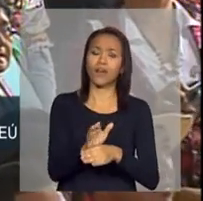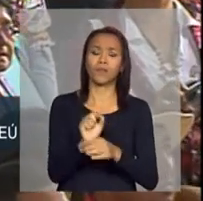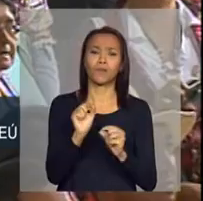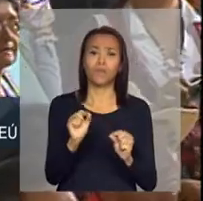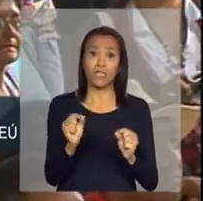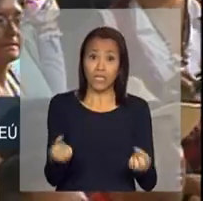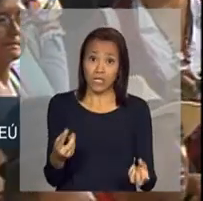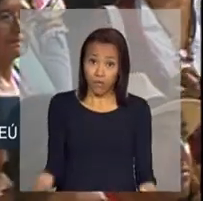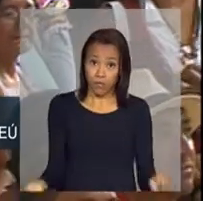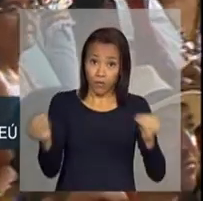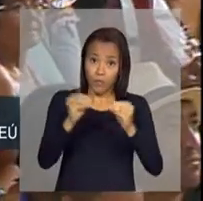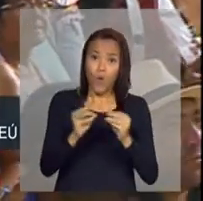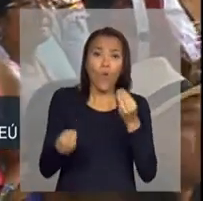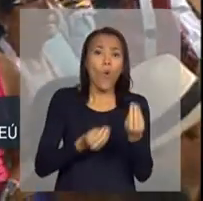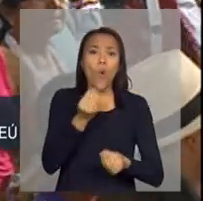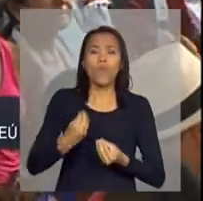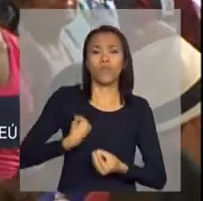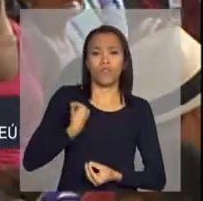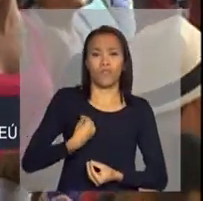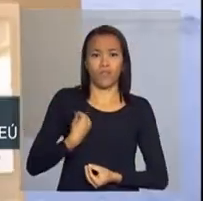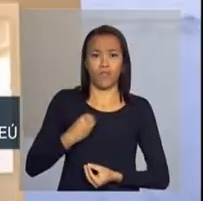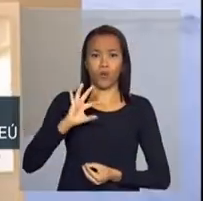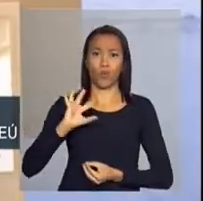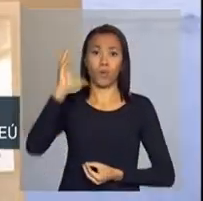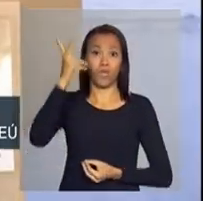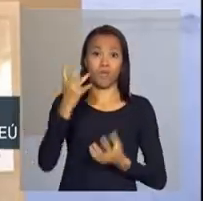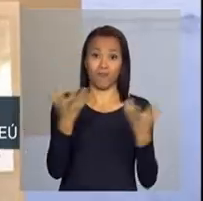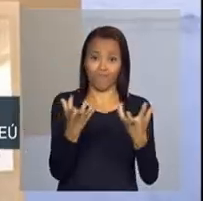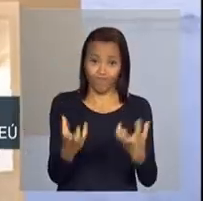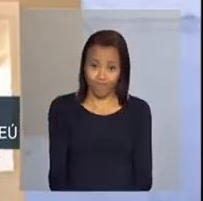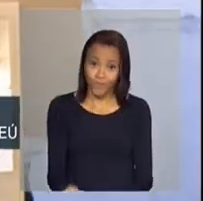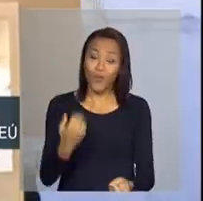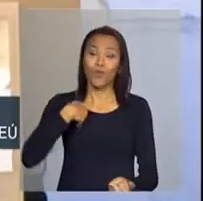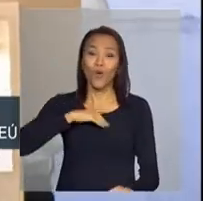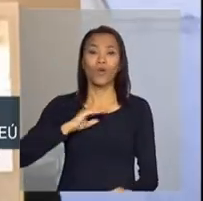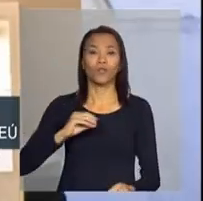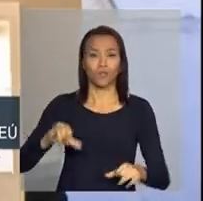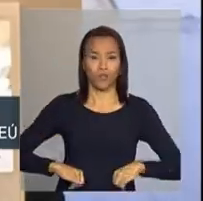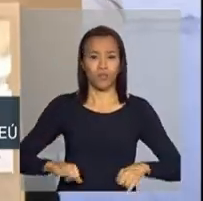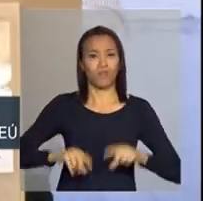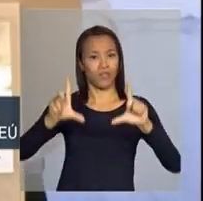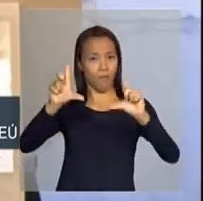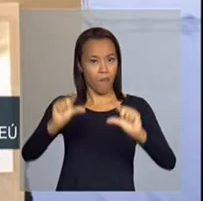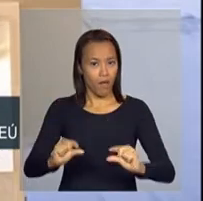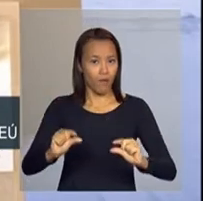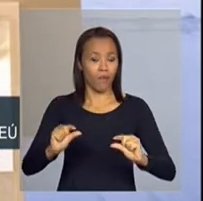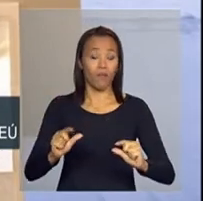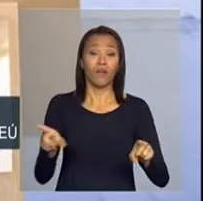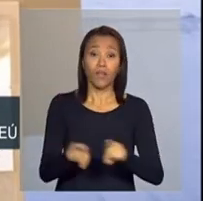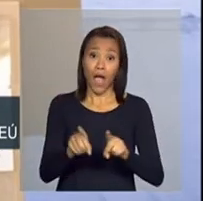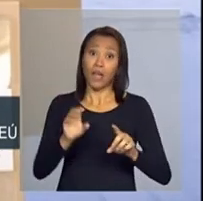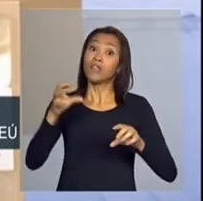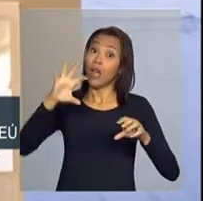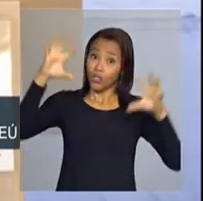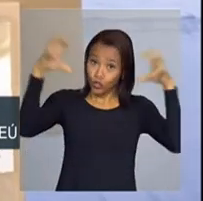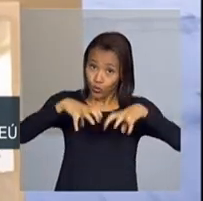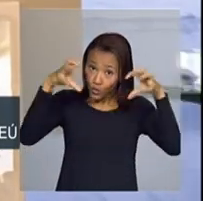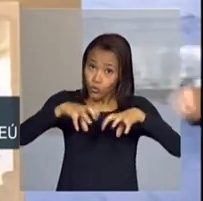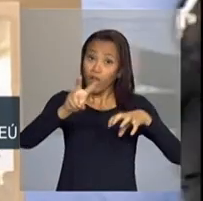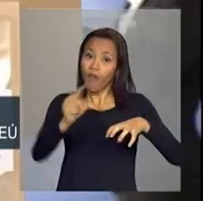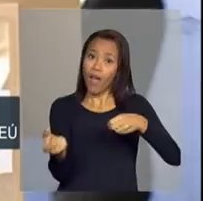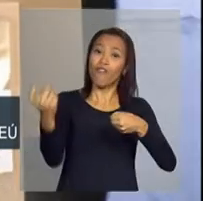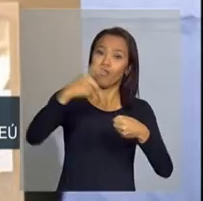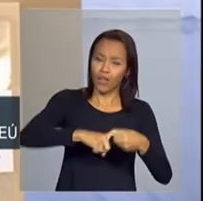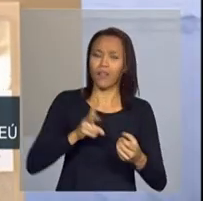com as ações de convivência com a estiagem, o nosso sofrimento será bem menor. As chuvas voltarão, elas